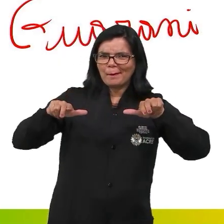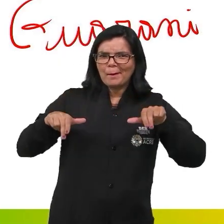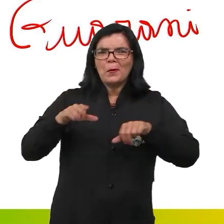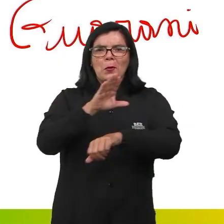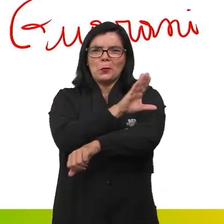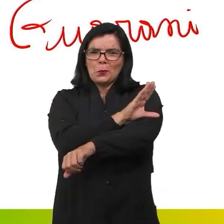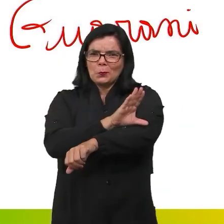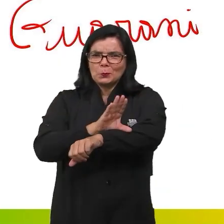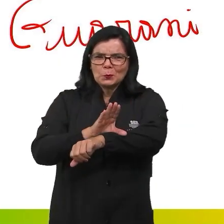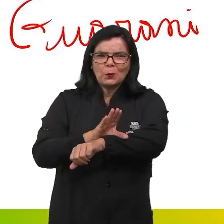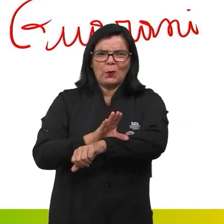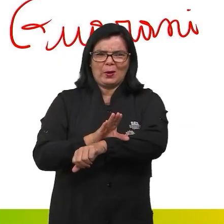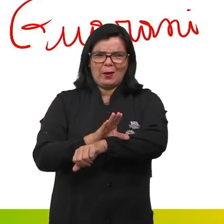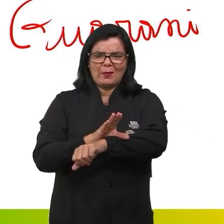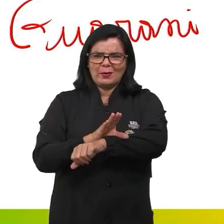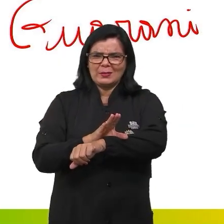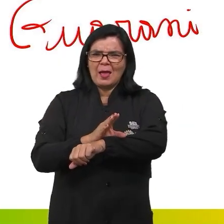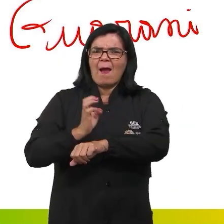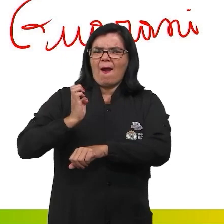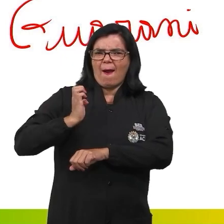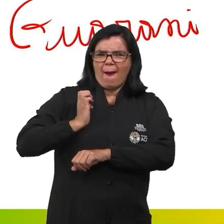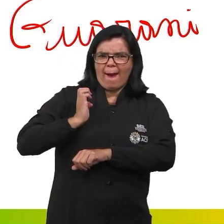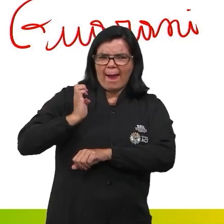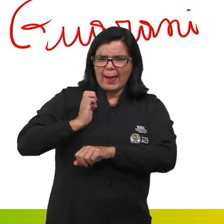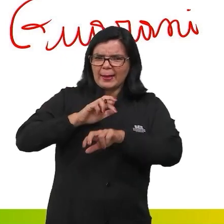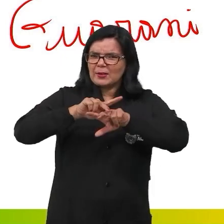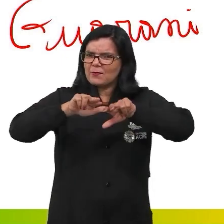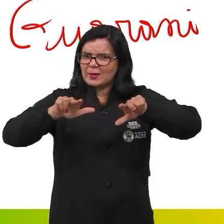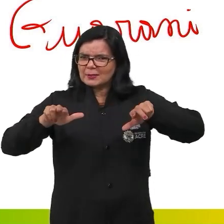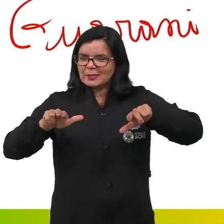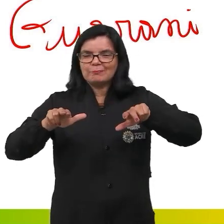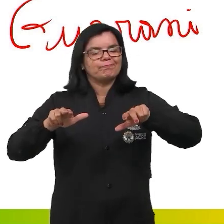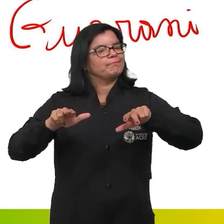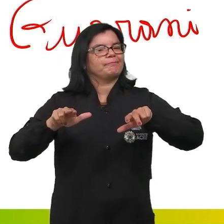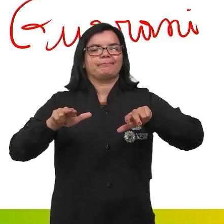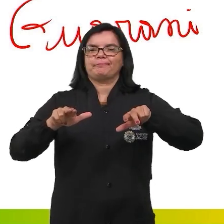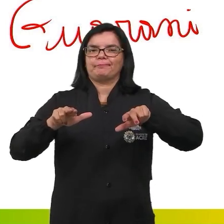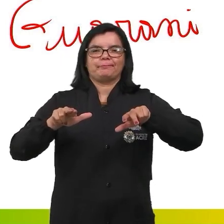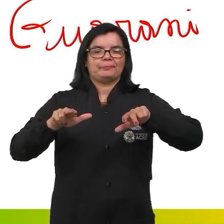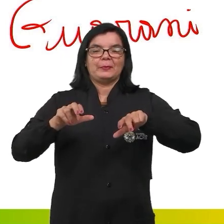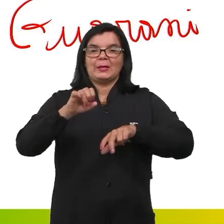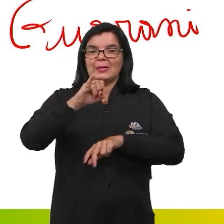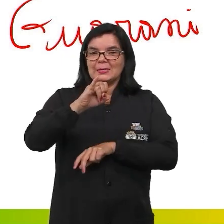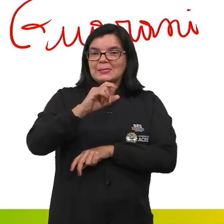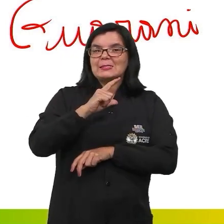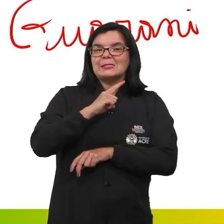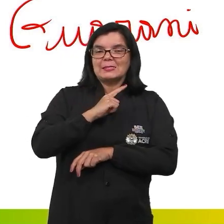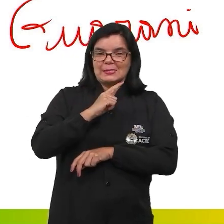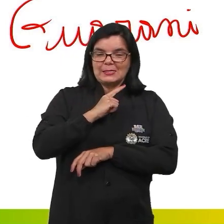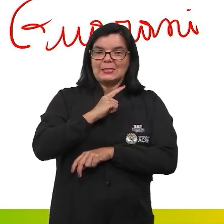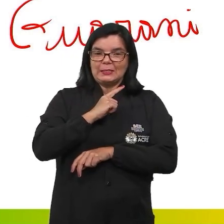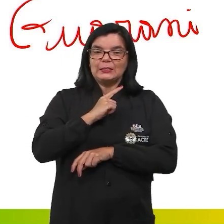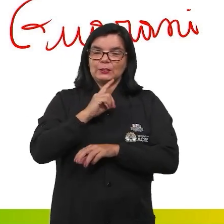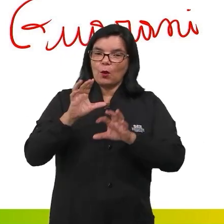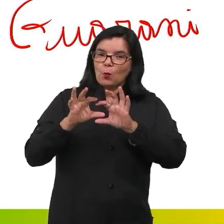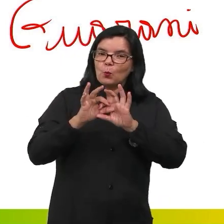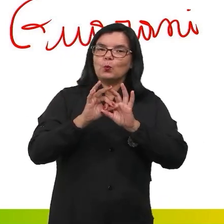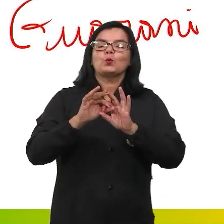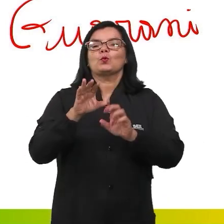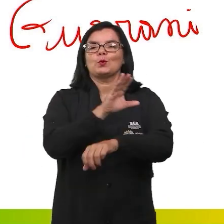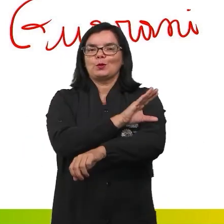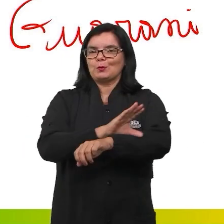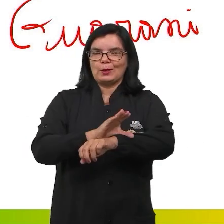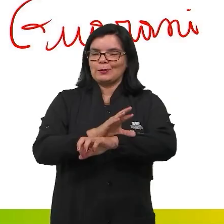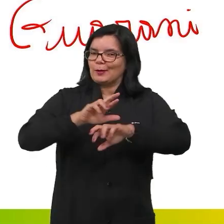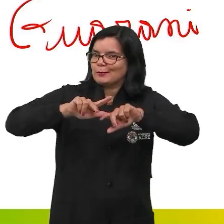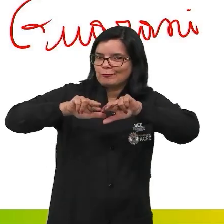mesma diversidade cultural, ou seja, a mesma variação linguística de um é de todo. Então, se existe ali, se fosse uma unicidade cultural, o nome não